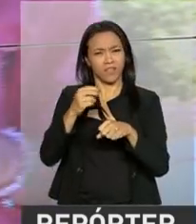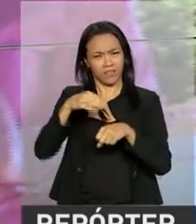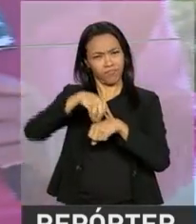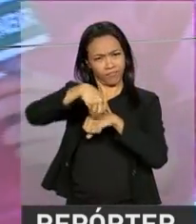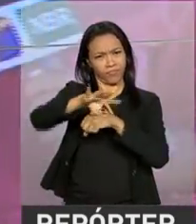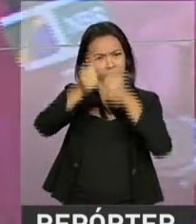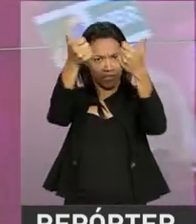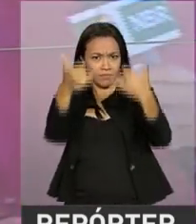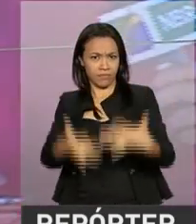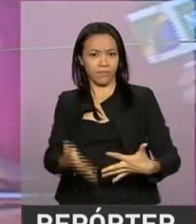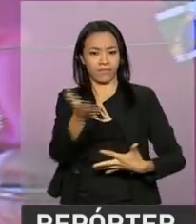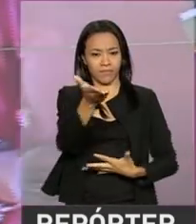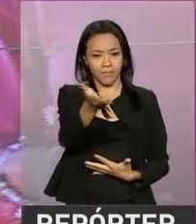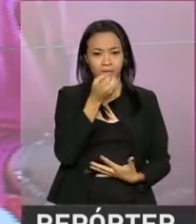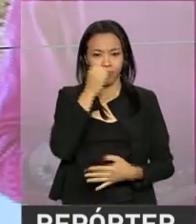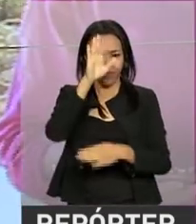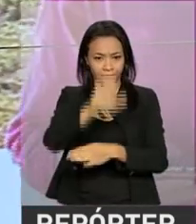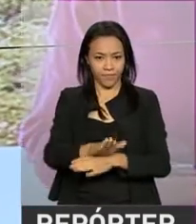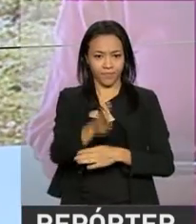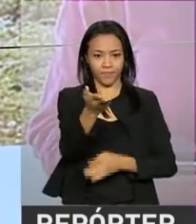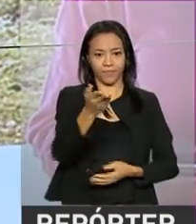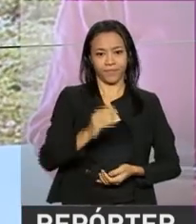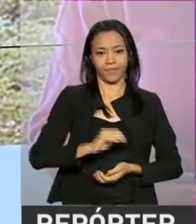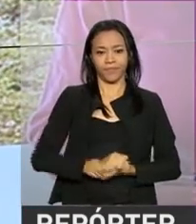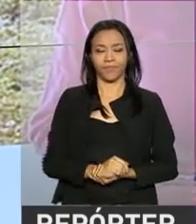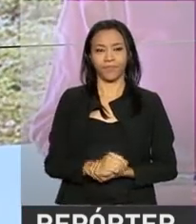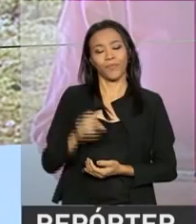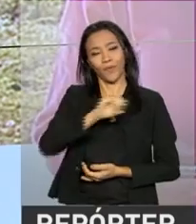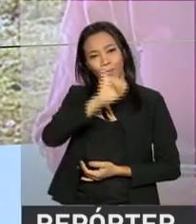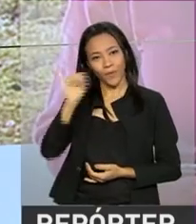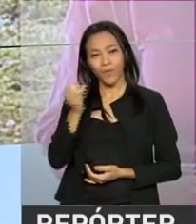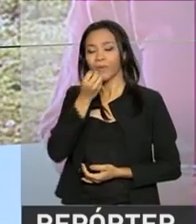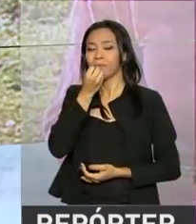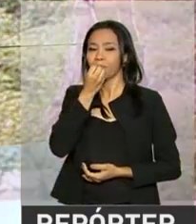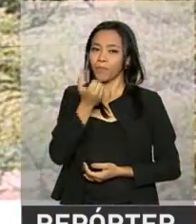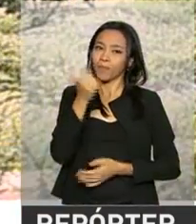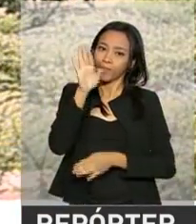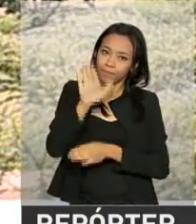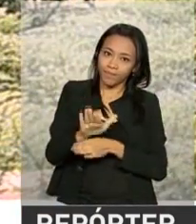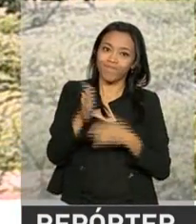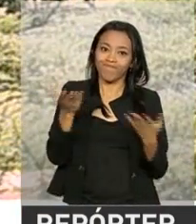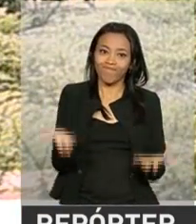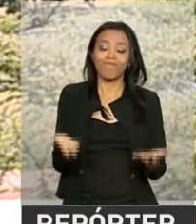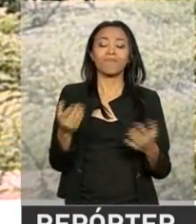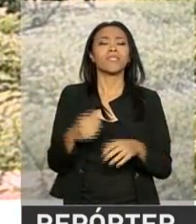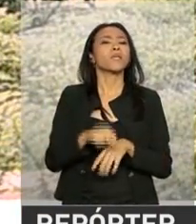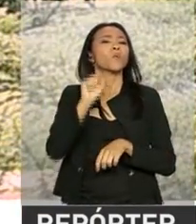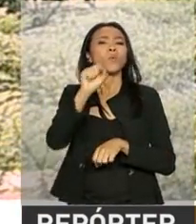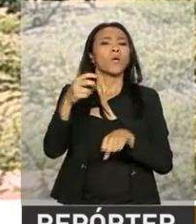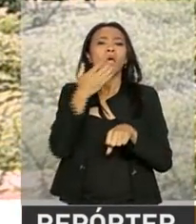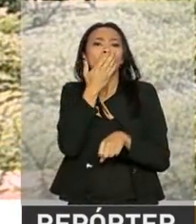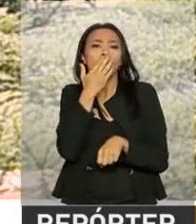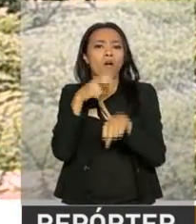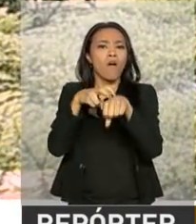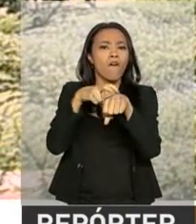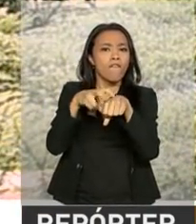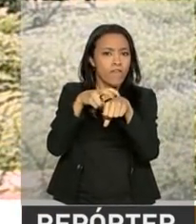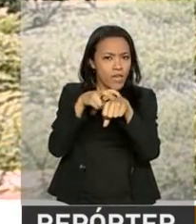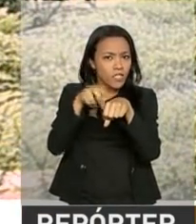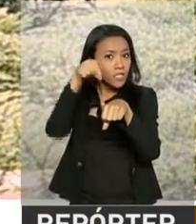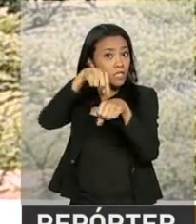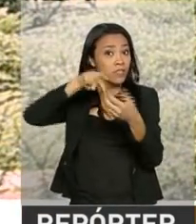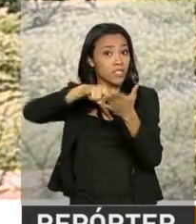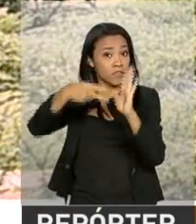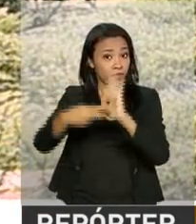Taíssa Dias Oi Taísa Boa tarde Olá Malu Boa tarde a bandeira Verde significa que a energia gerada no